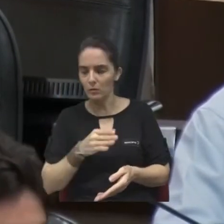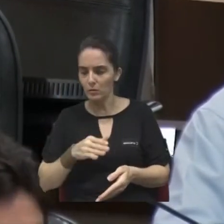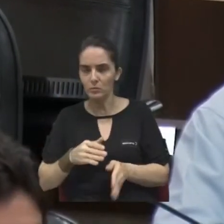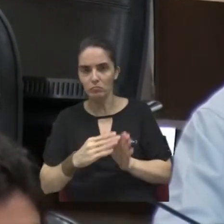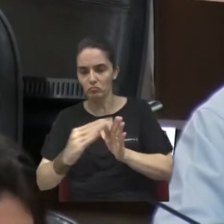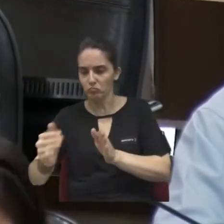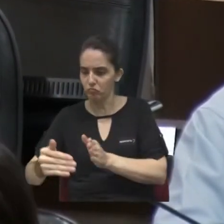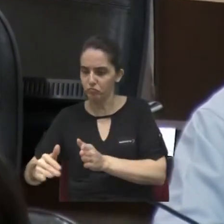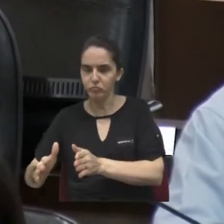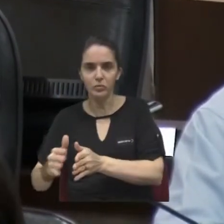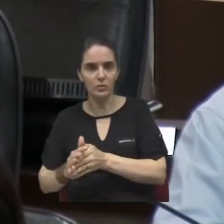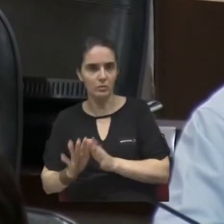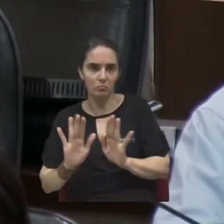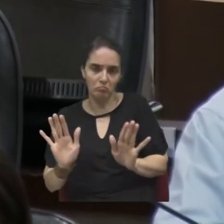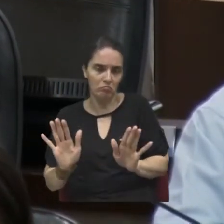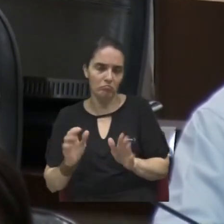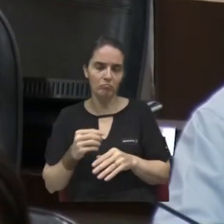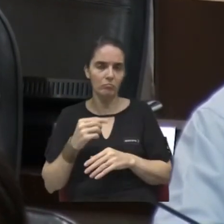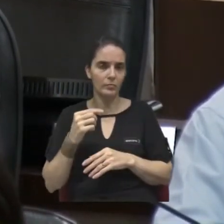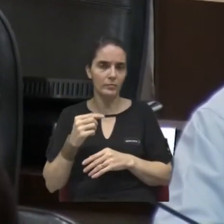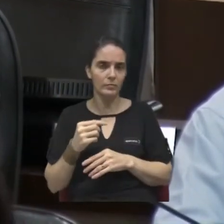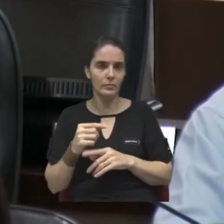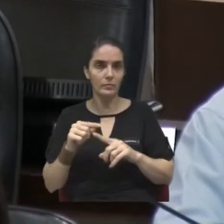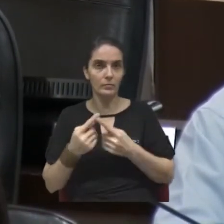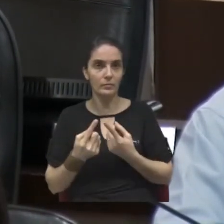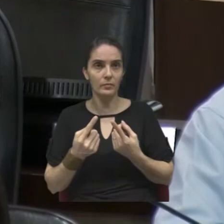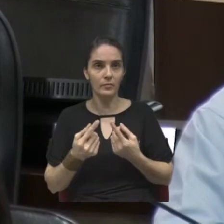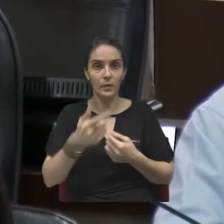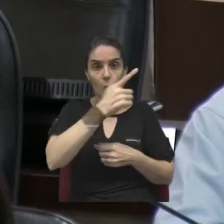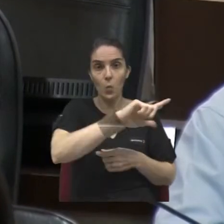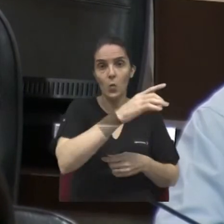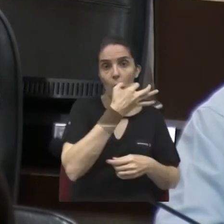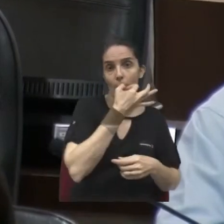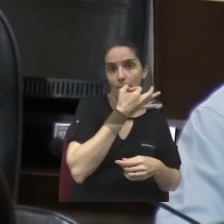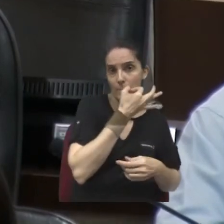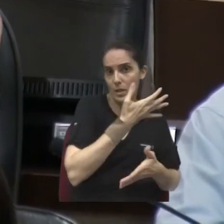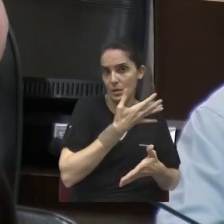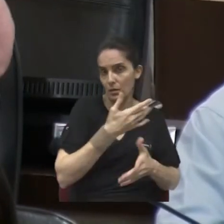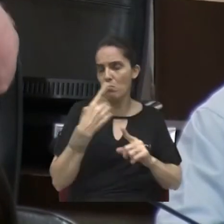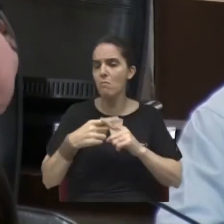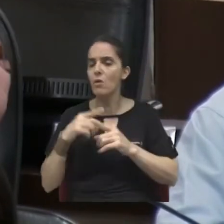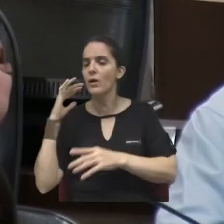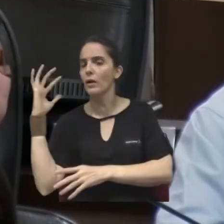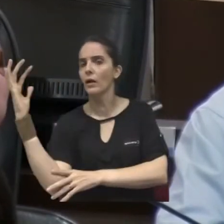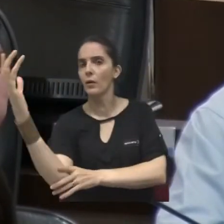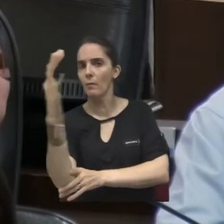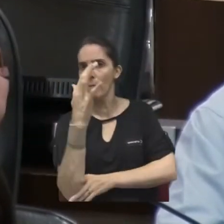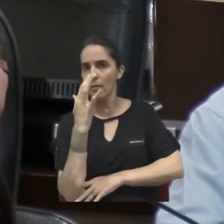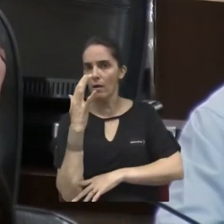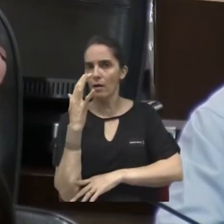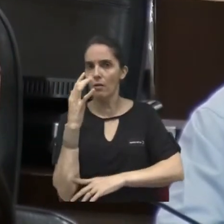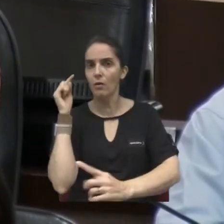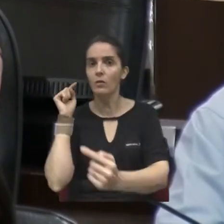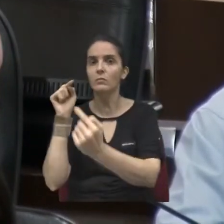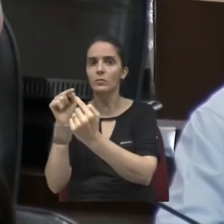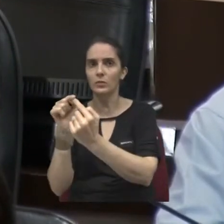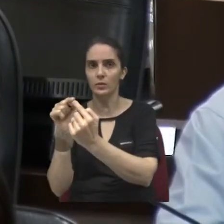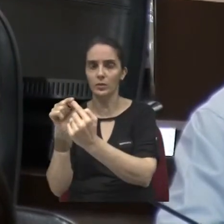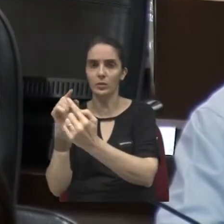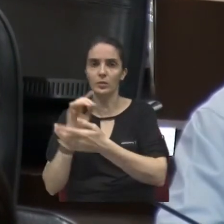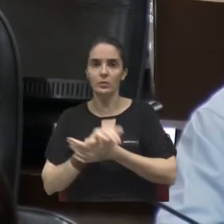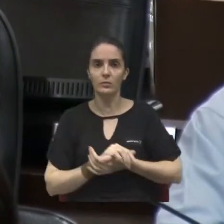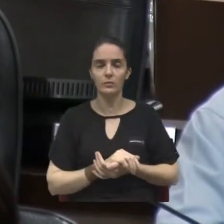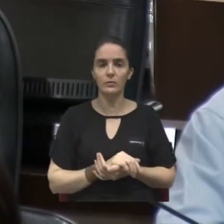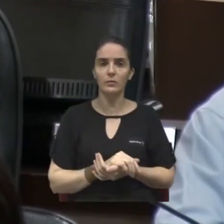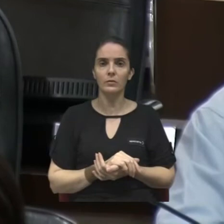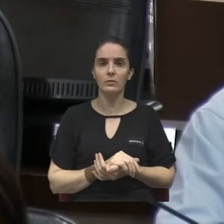precisa, então vamos partir para um outro lado. Qual a finalidade do parque? Ficou mais de 20 anos ali, e eu ia ali atrás,